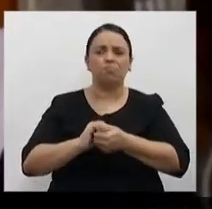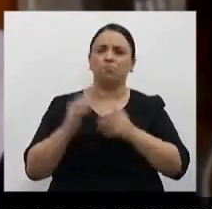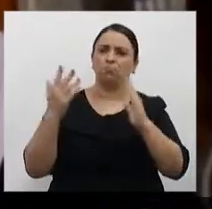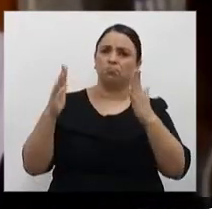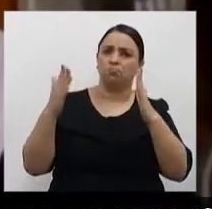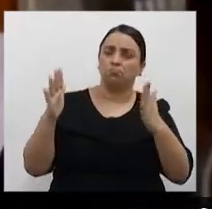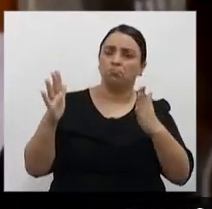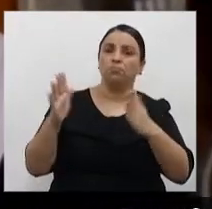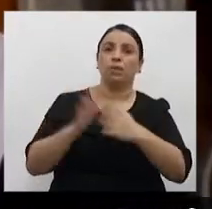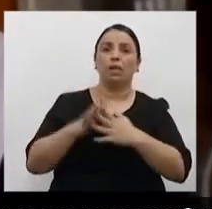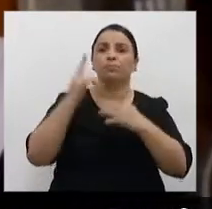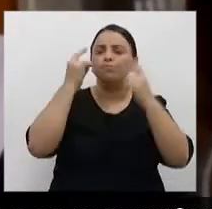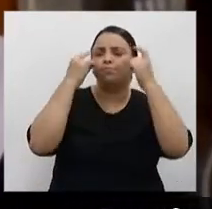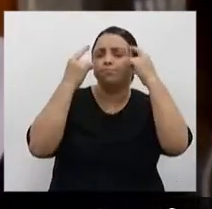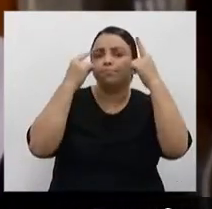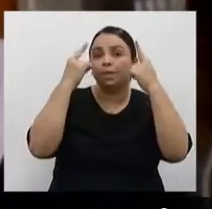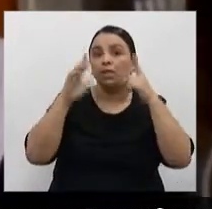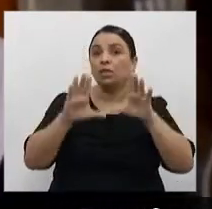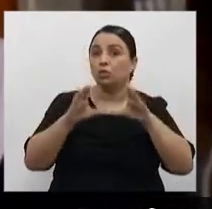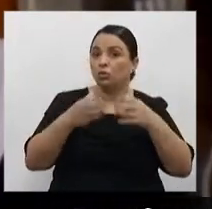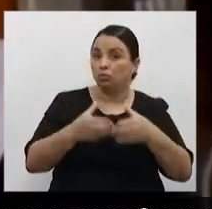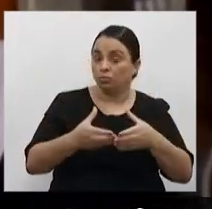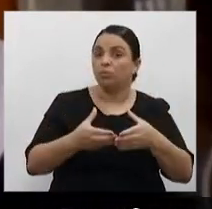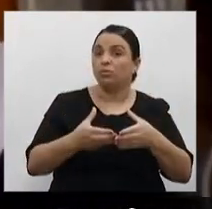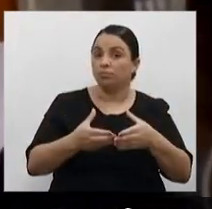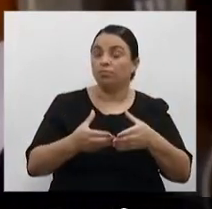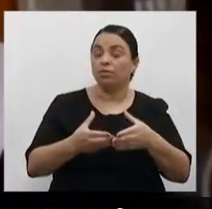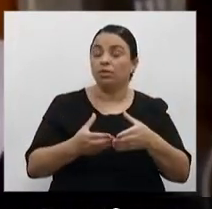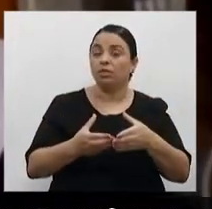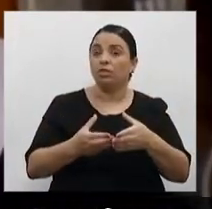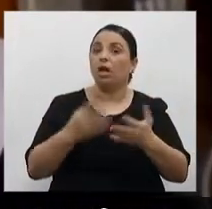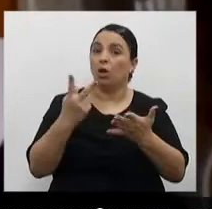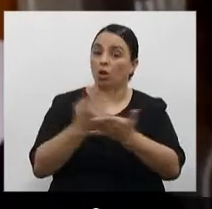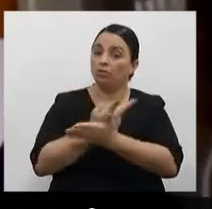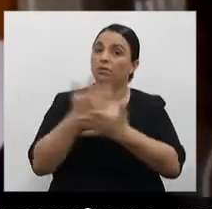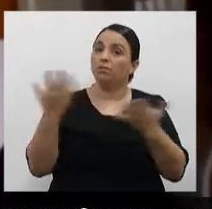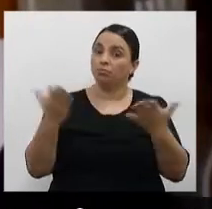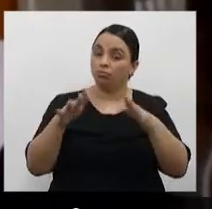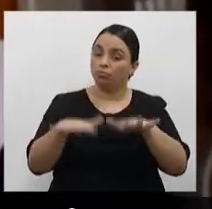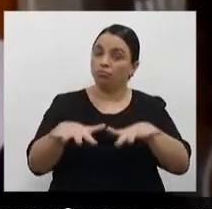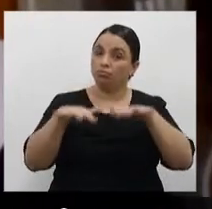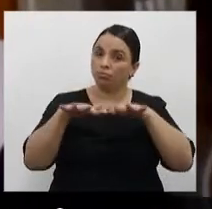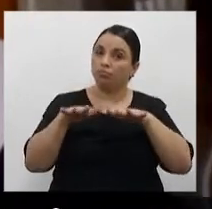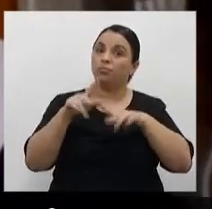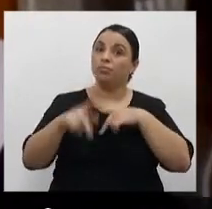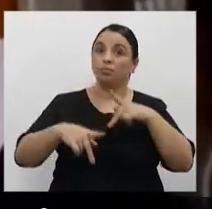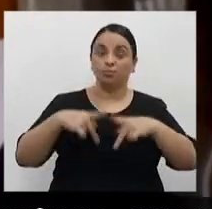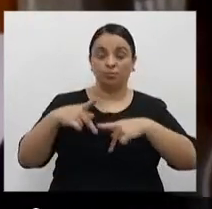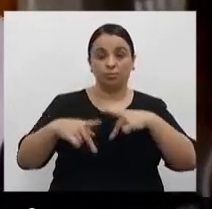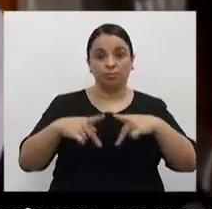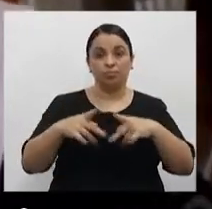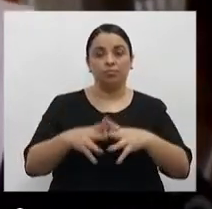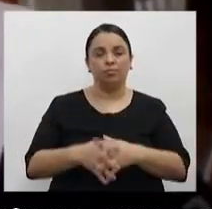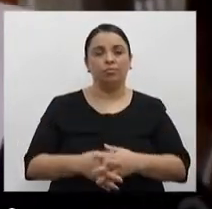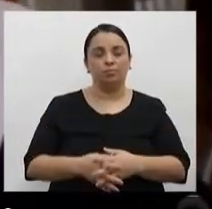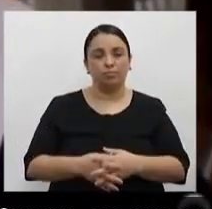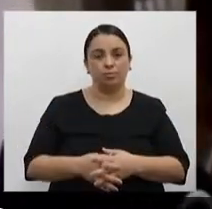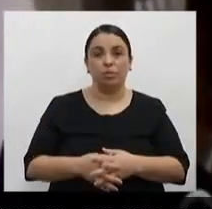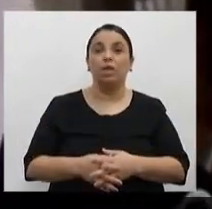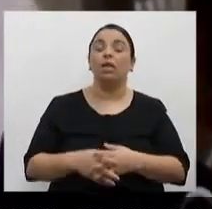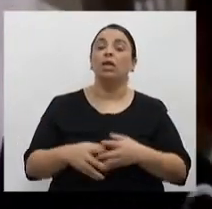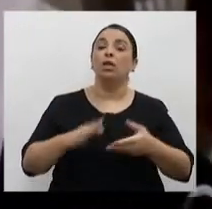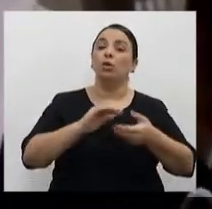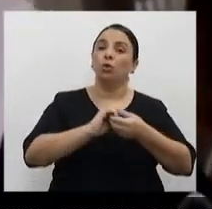comissão de realização dessa audiência pública. Eu cumprimento aí os colegas